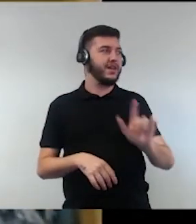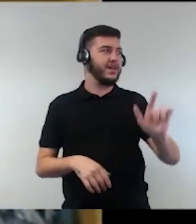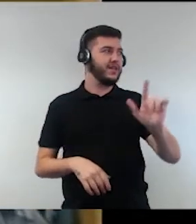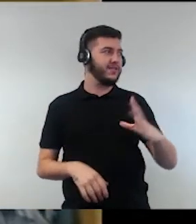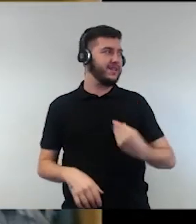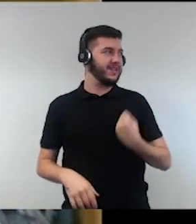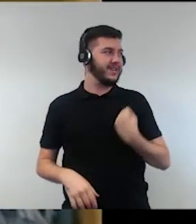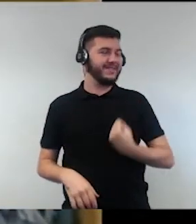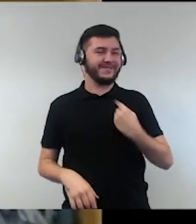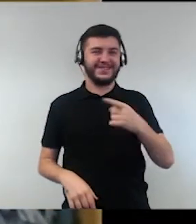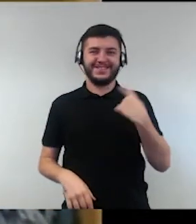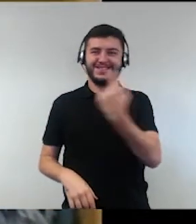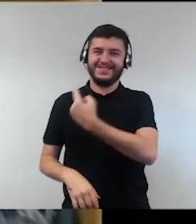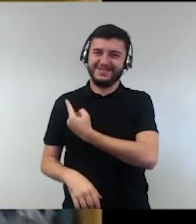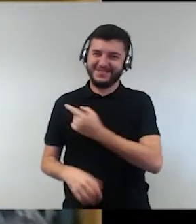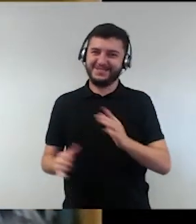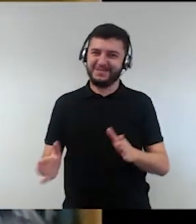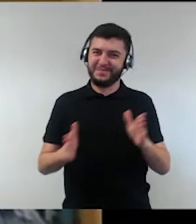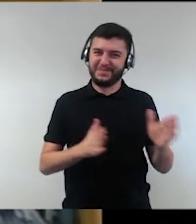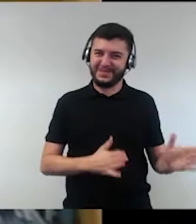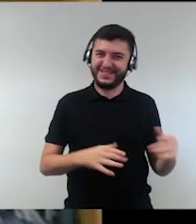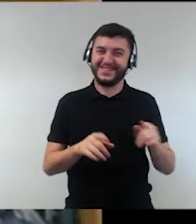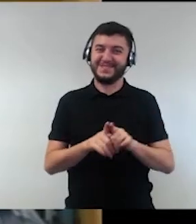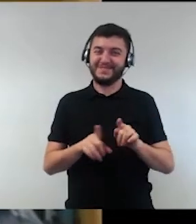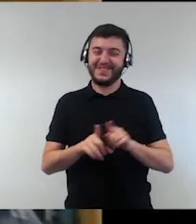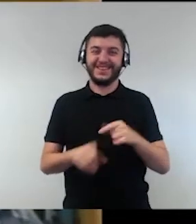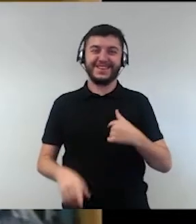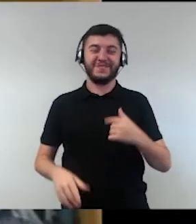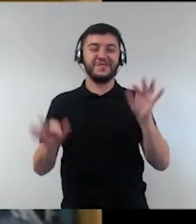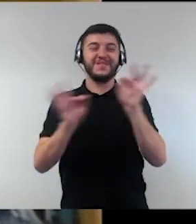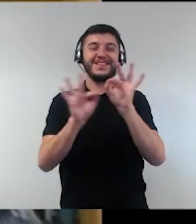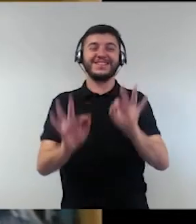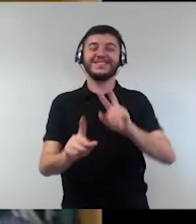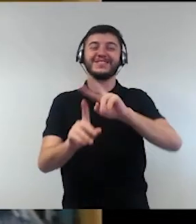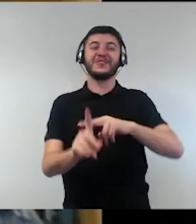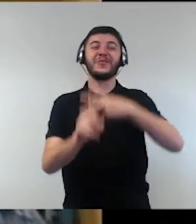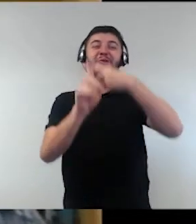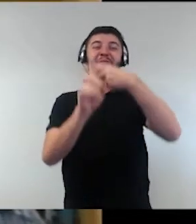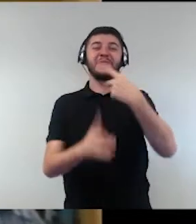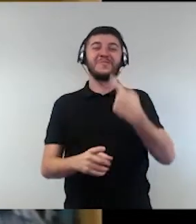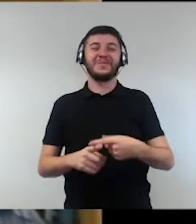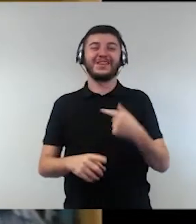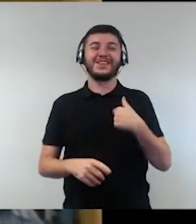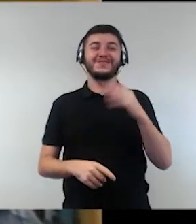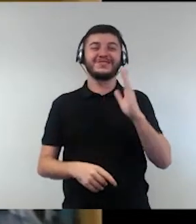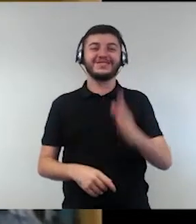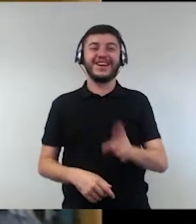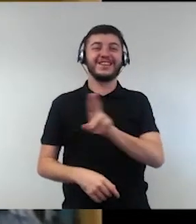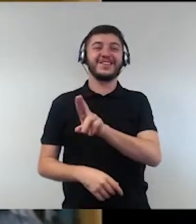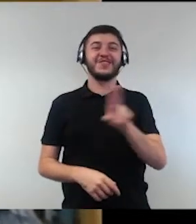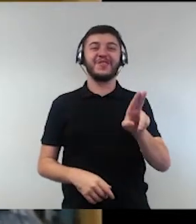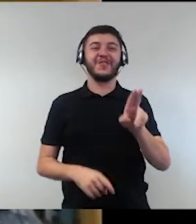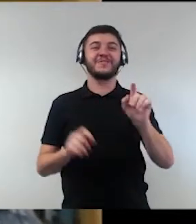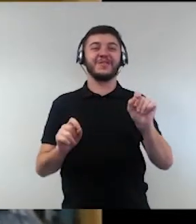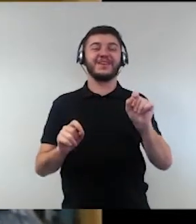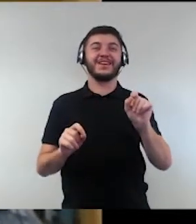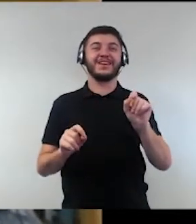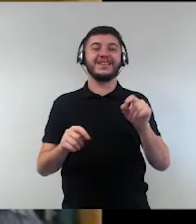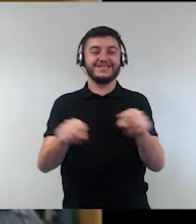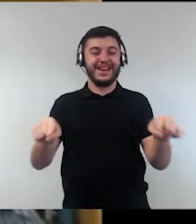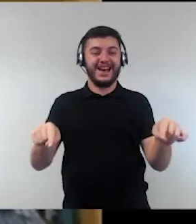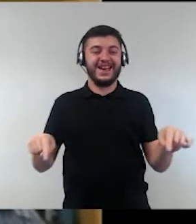vida. Duplamente feliz, porque quando entrei aqui, eu percebi o nome da sala, que era Dr. Otávio